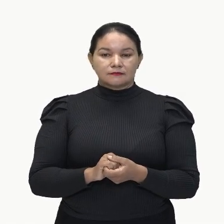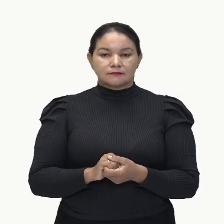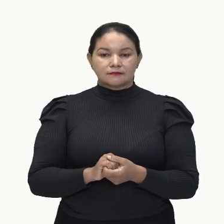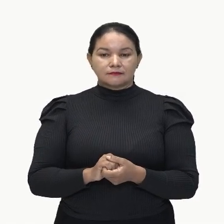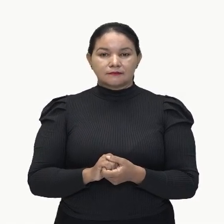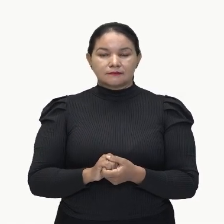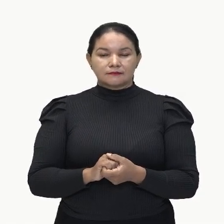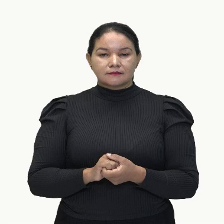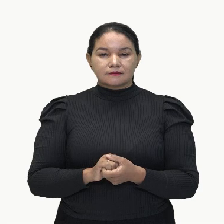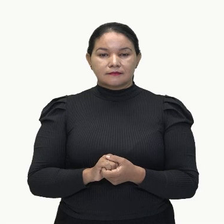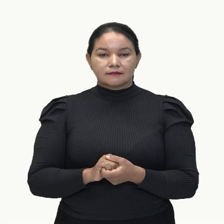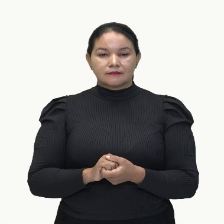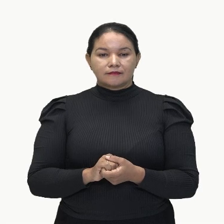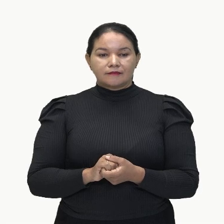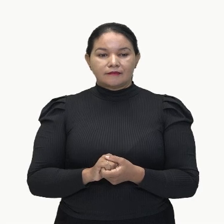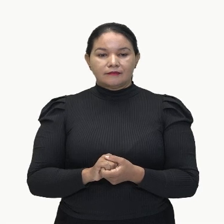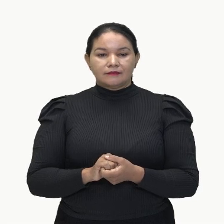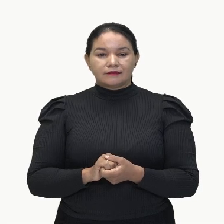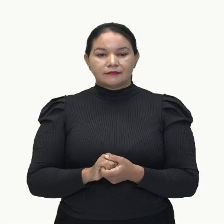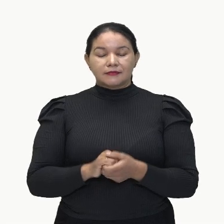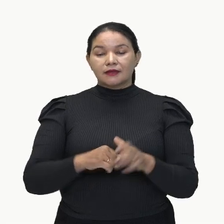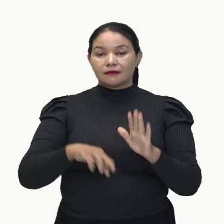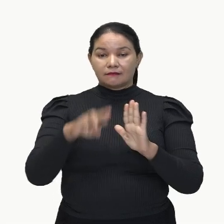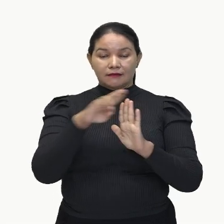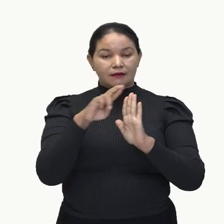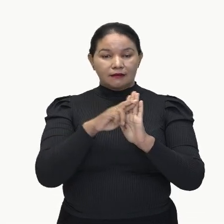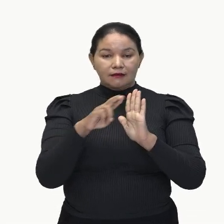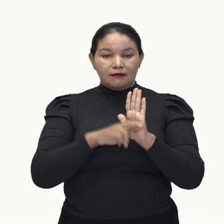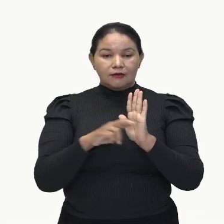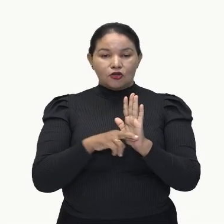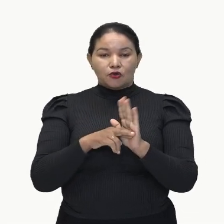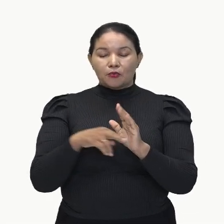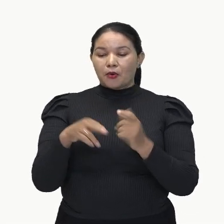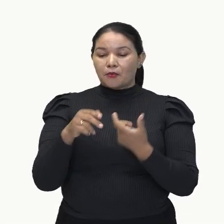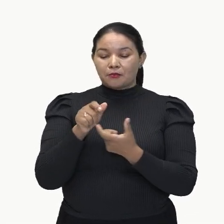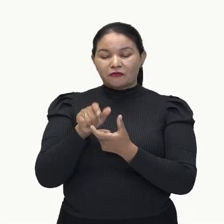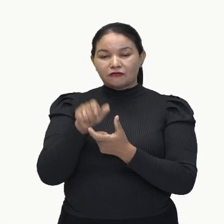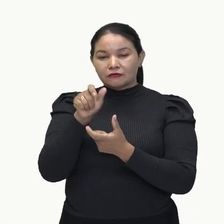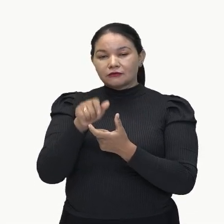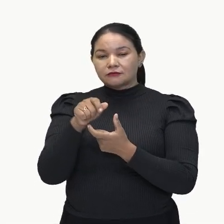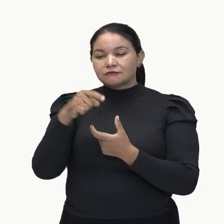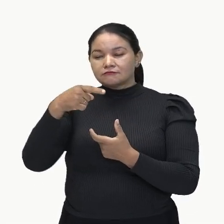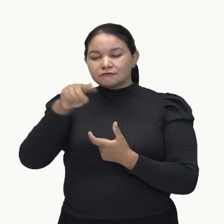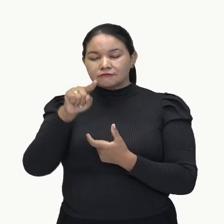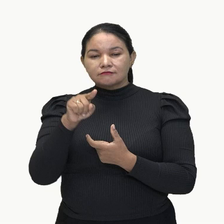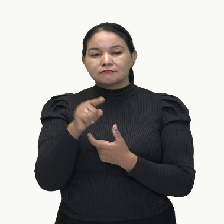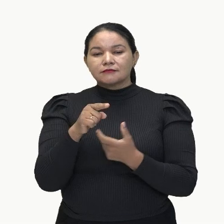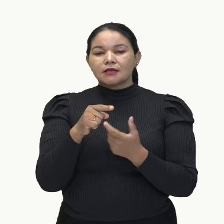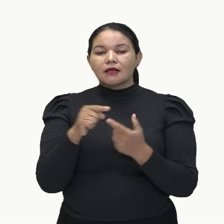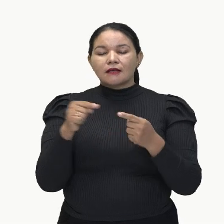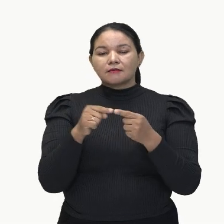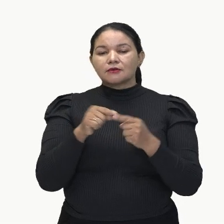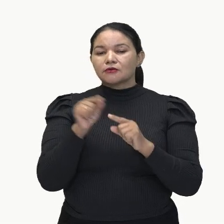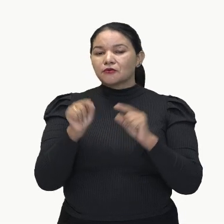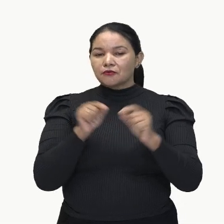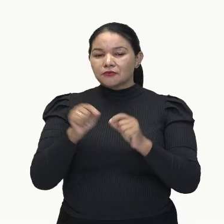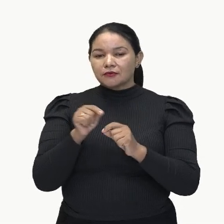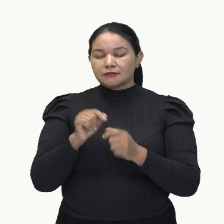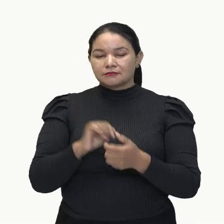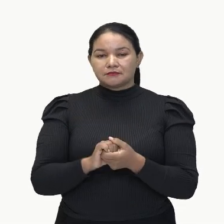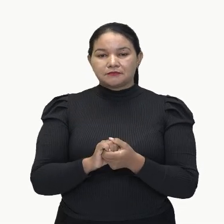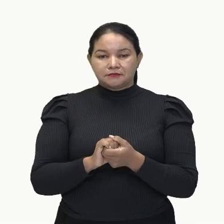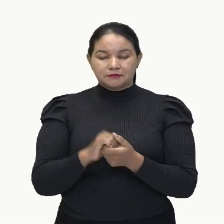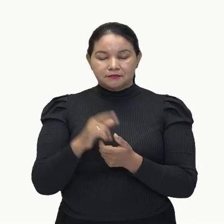adelante reg para acentuar as palabras agudas Qual é a regra Professor sempre